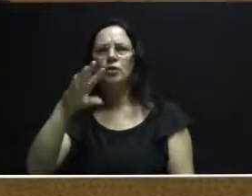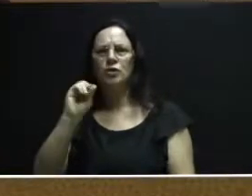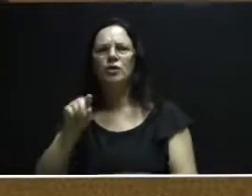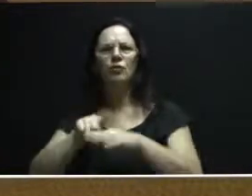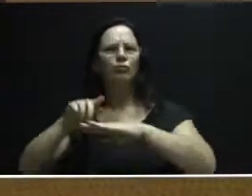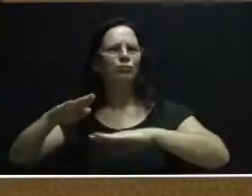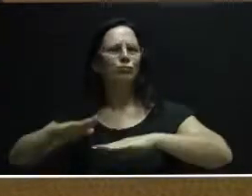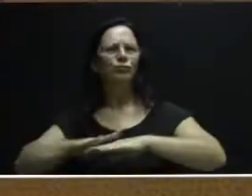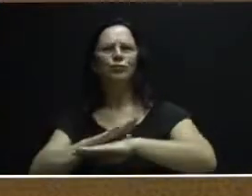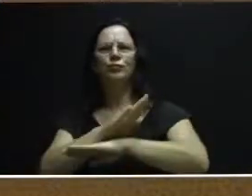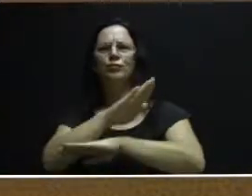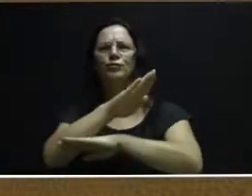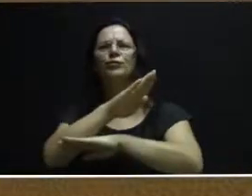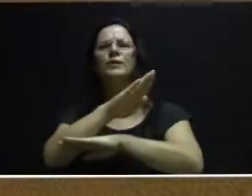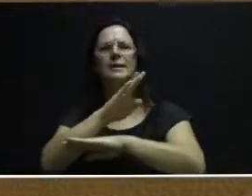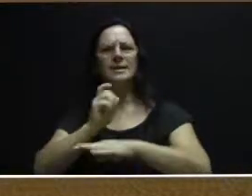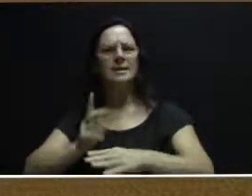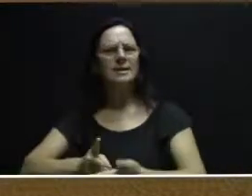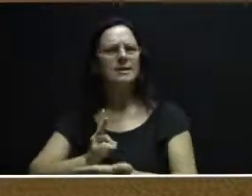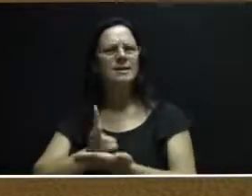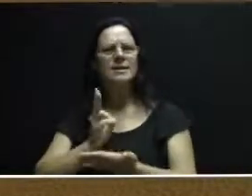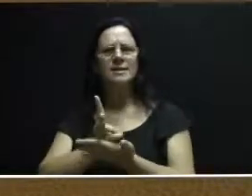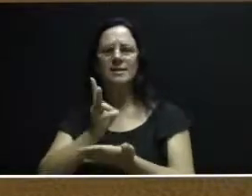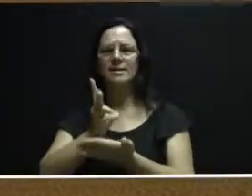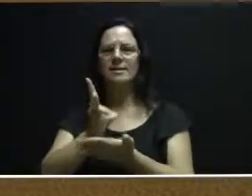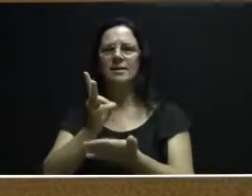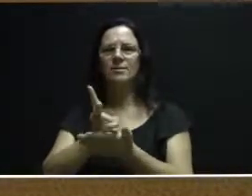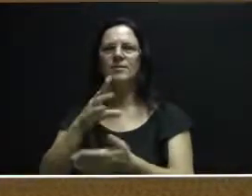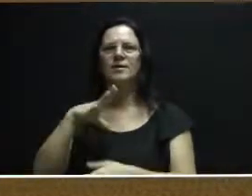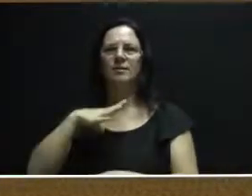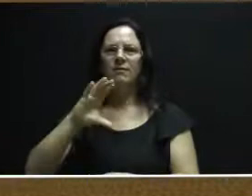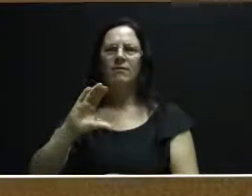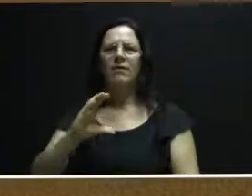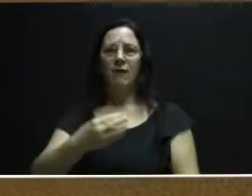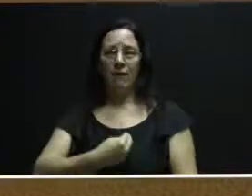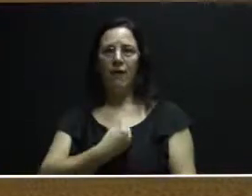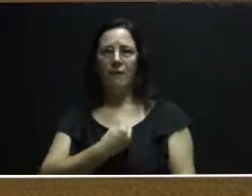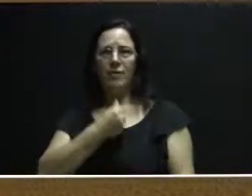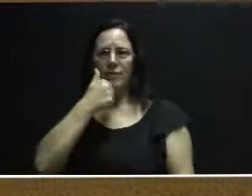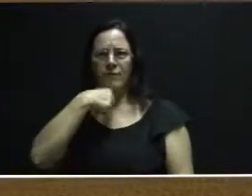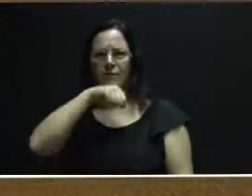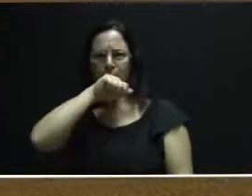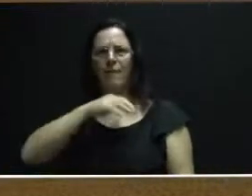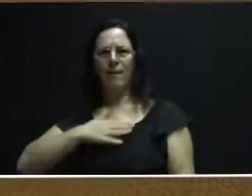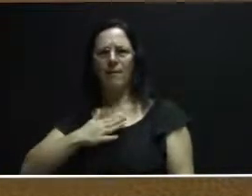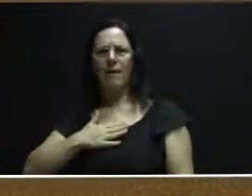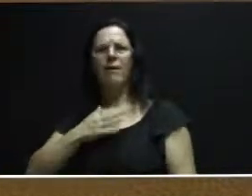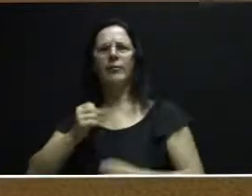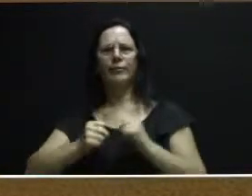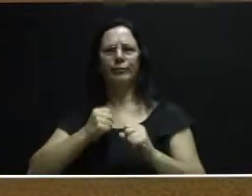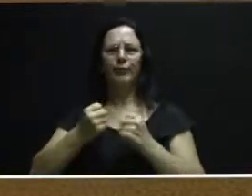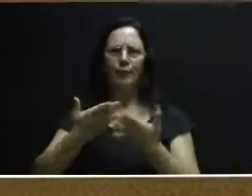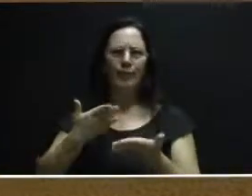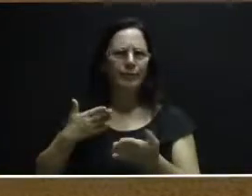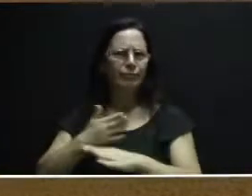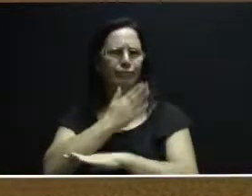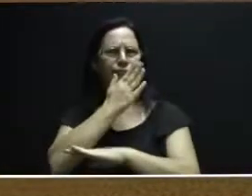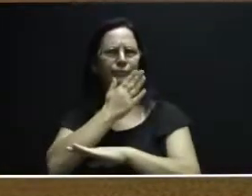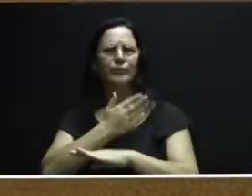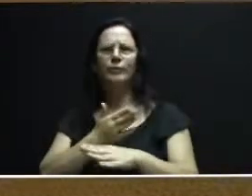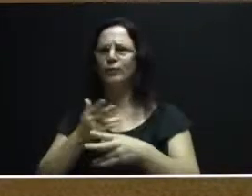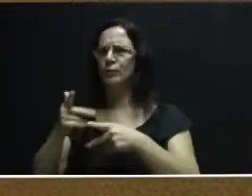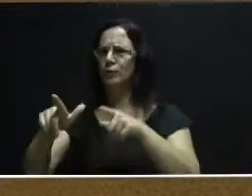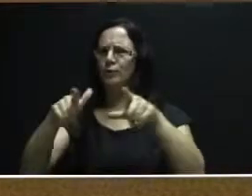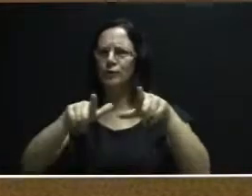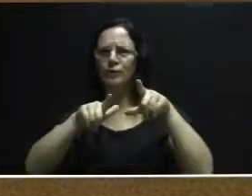aí do Perequê, correndo aí por Cubatão. A vida dela depois da academia, com certeza, é correr. E ela já ajudou